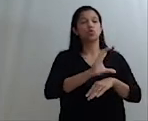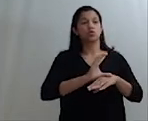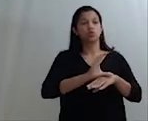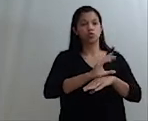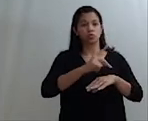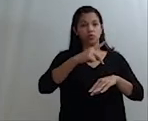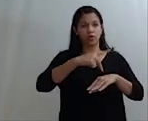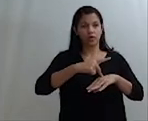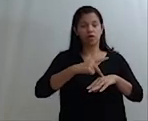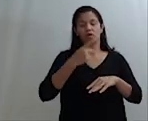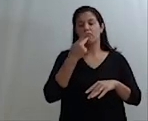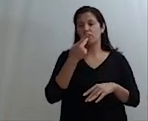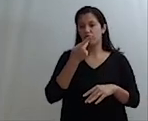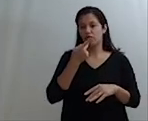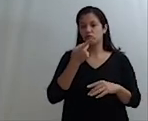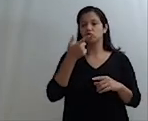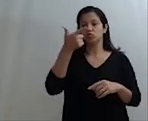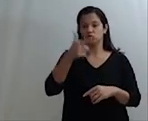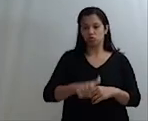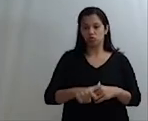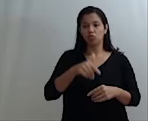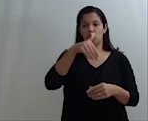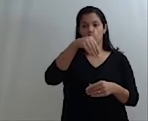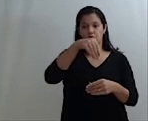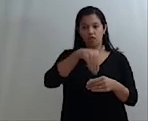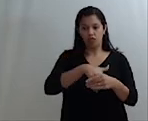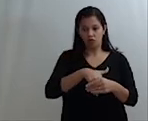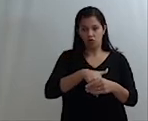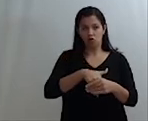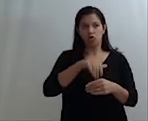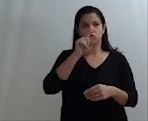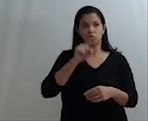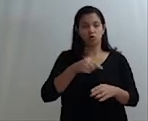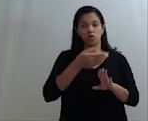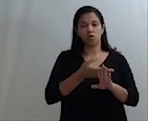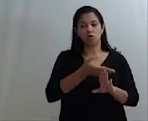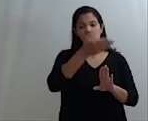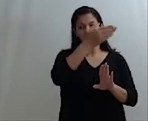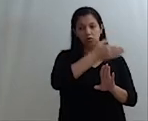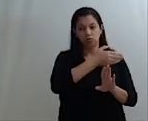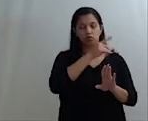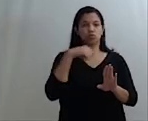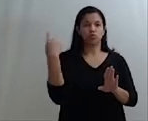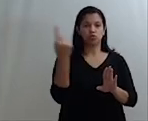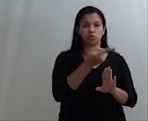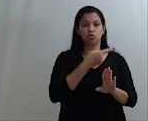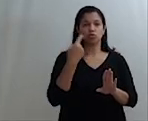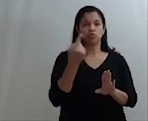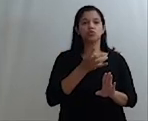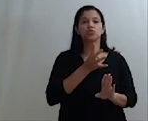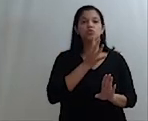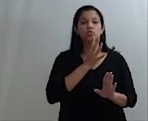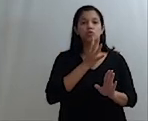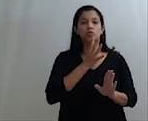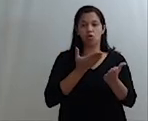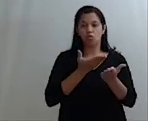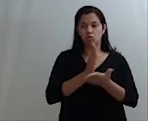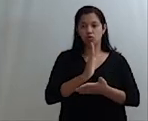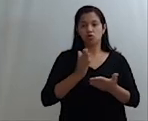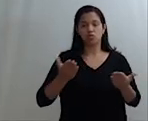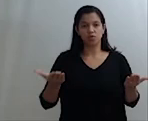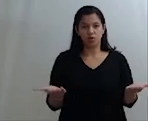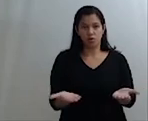faço referência aqui no meu voto ao precedente que todos já conhecem que nós aprovamos agora